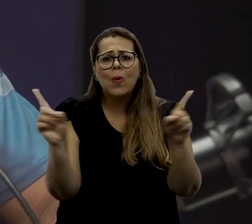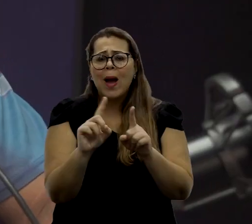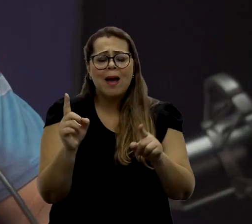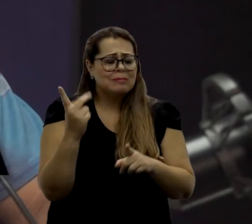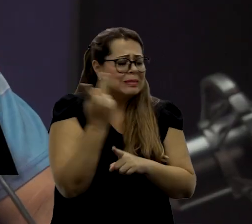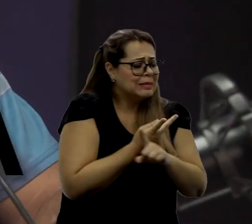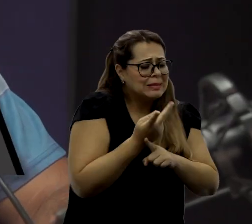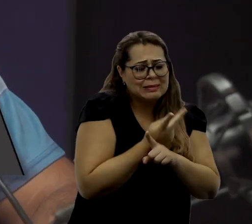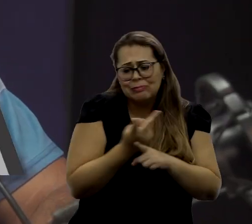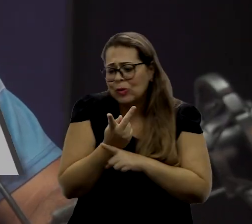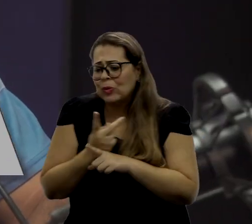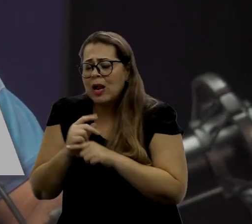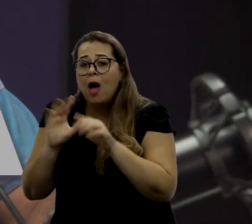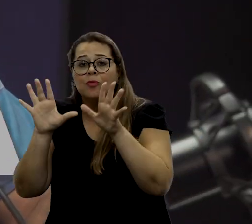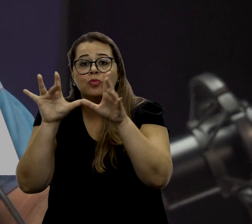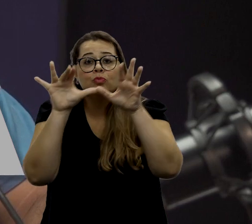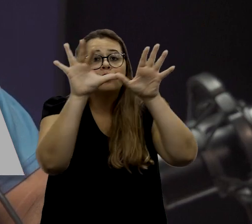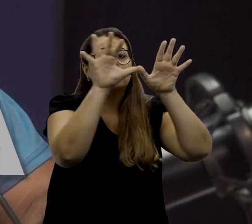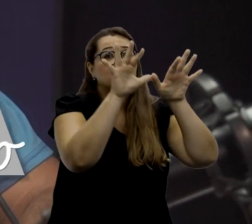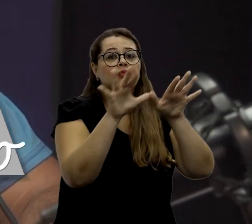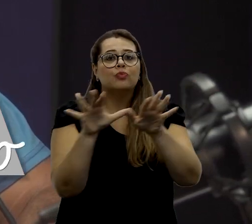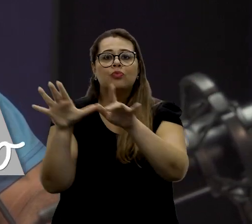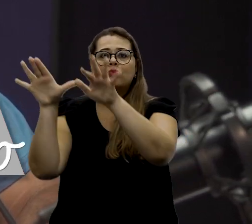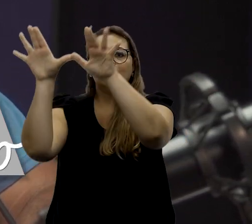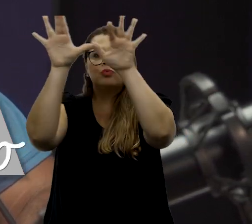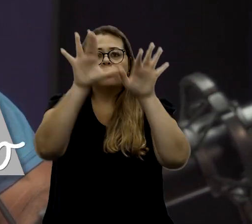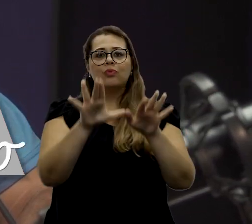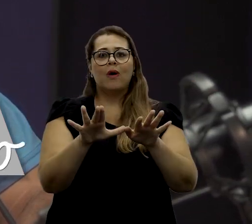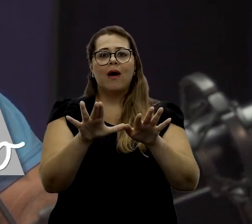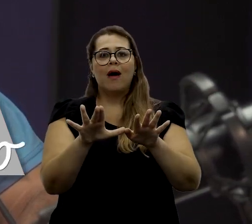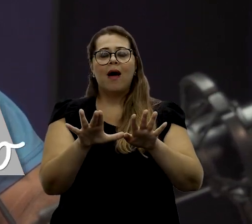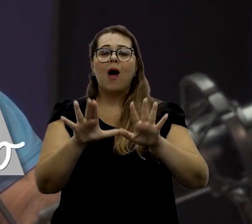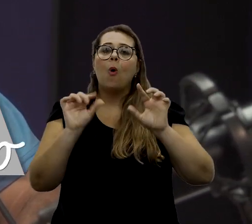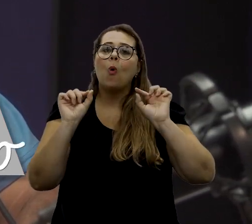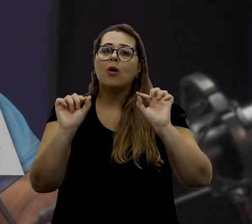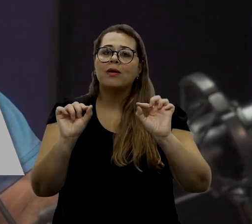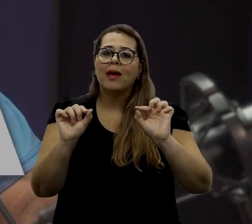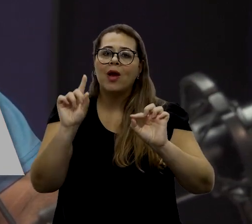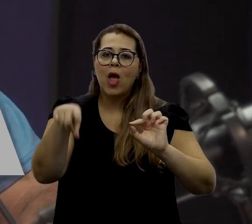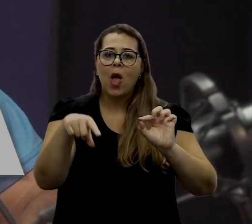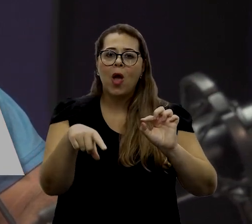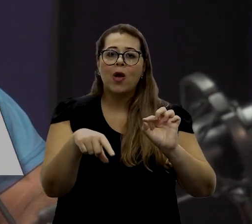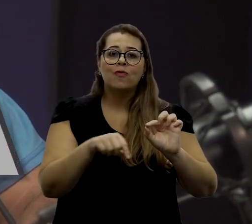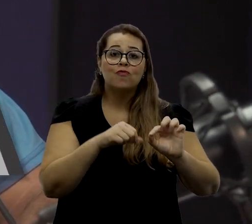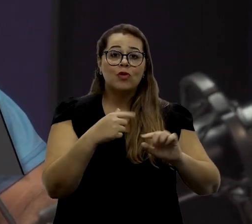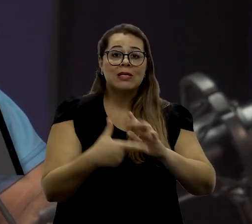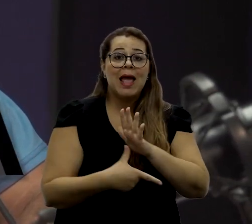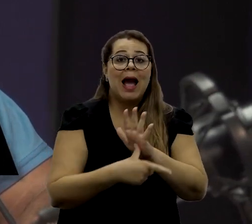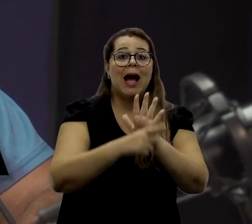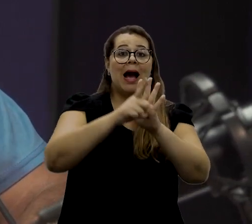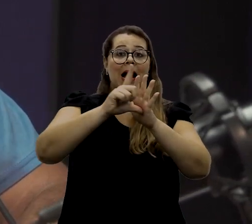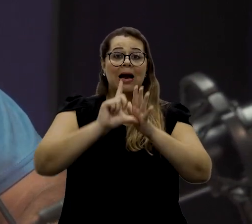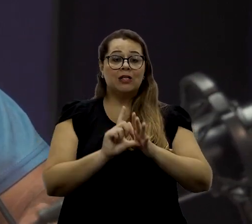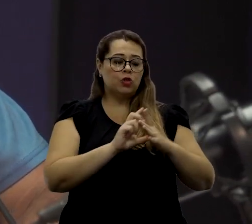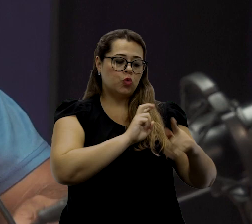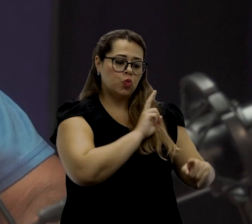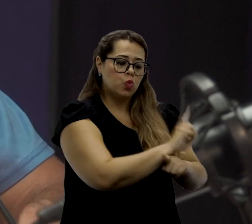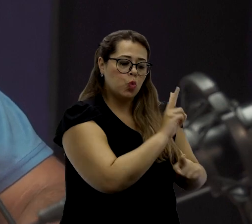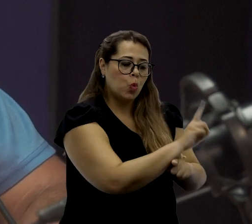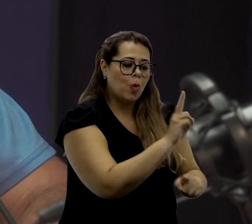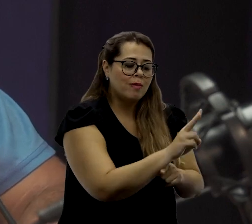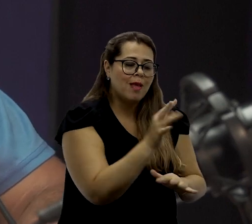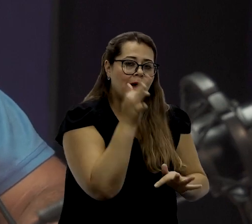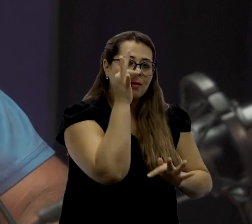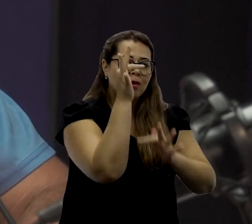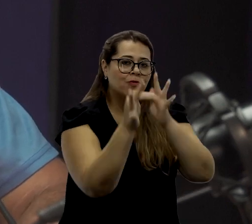borboletas. Borboletas, cadê você? O segredo da vida é você cuidar do seu jardim. Eu vejo assim que o primeiro sinal